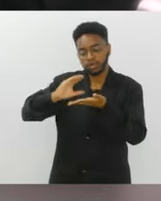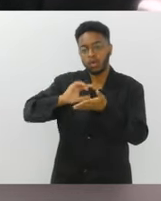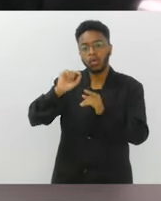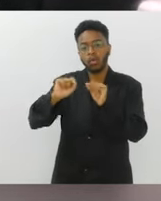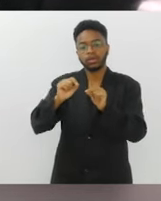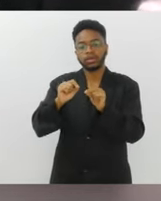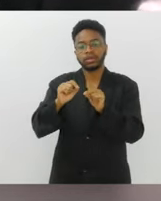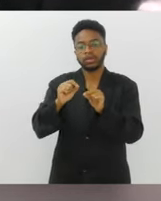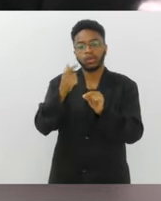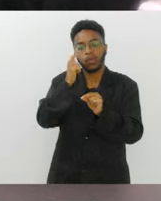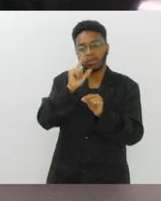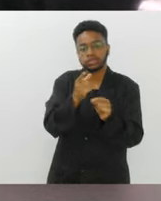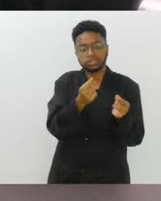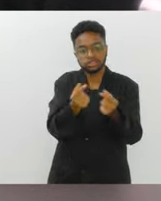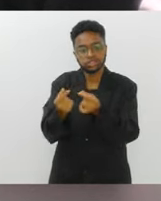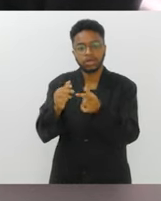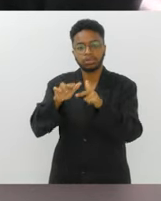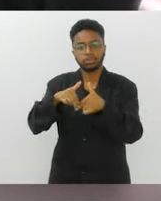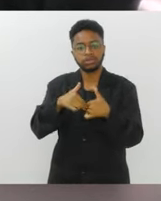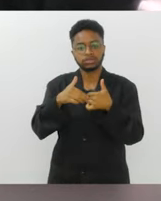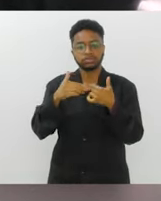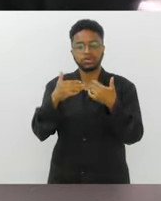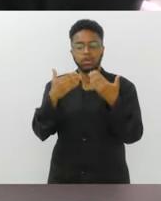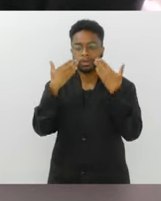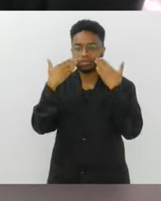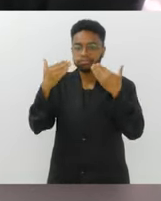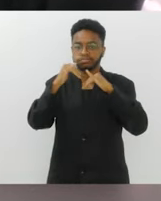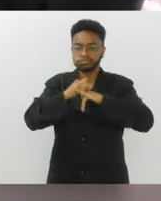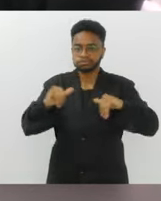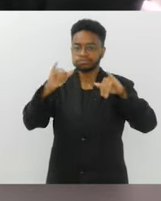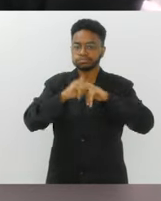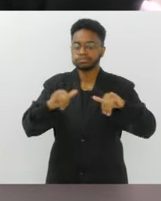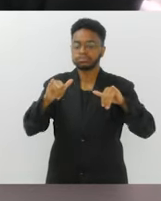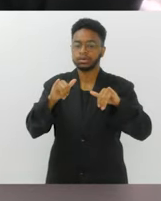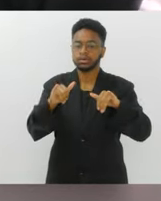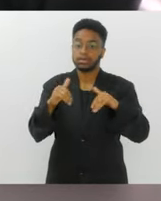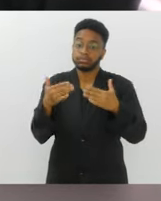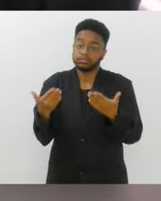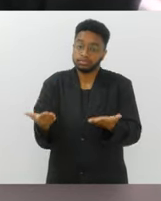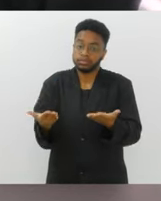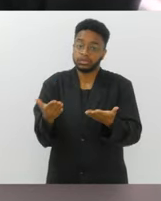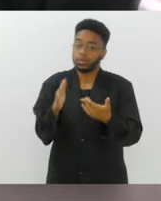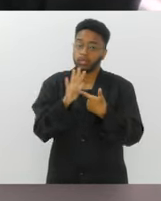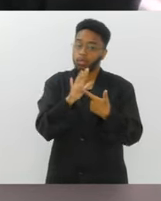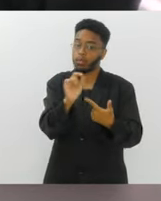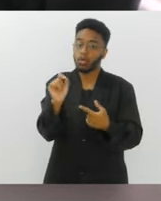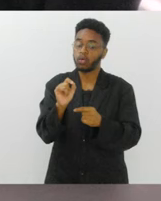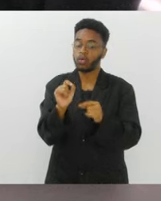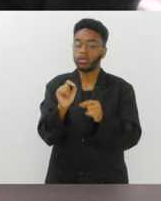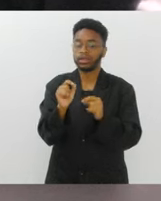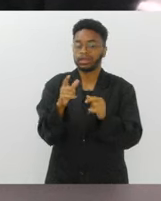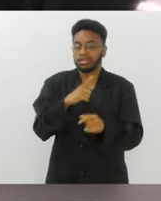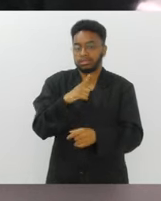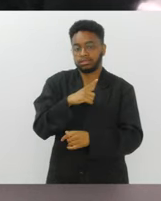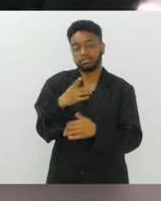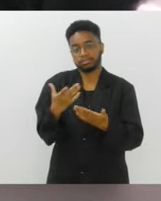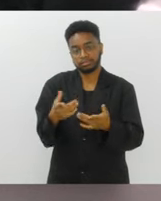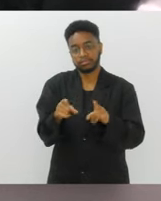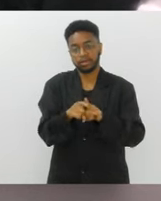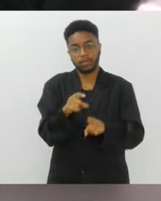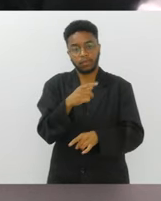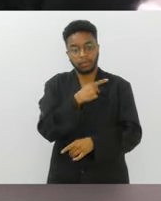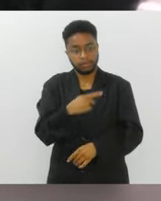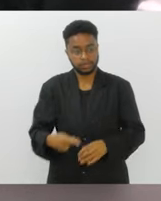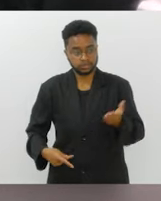enfim, o que gasta e o que se deve. Segundo o presidente, melhor dizendo, o secretário de